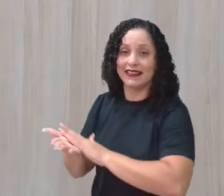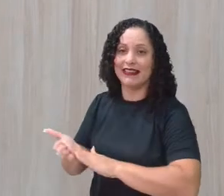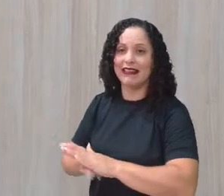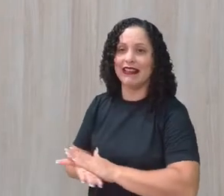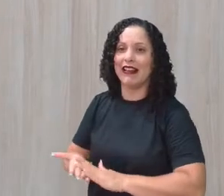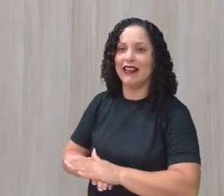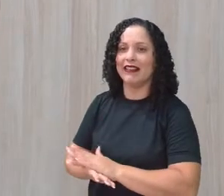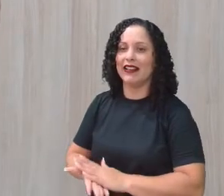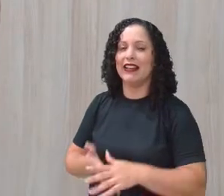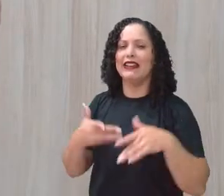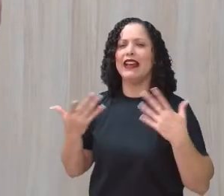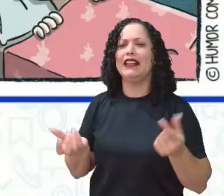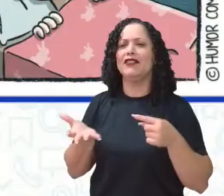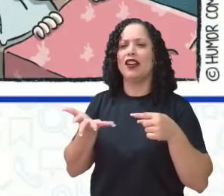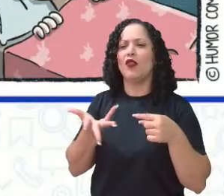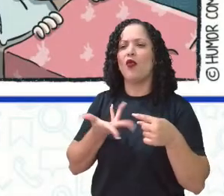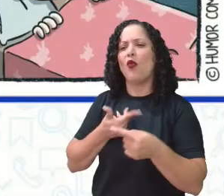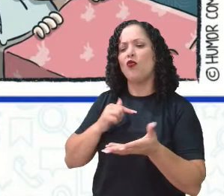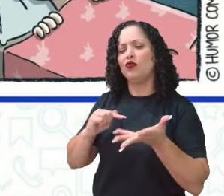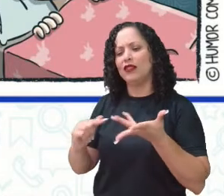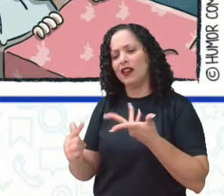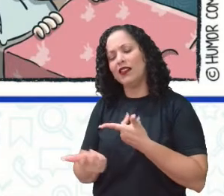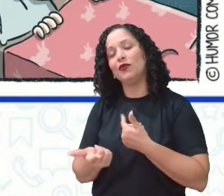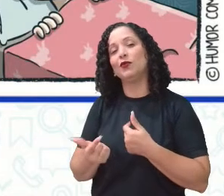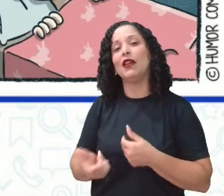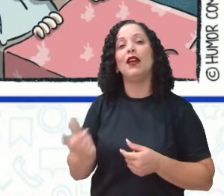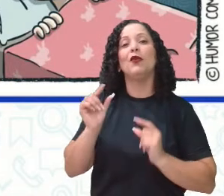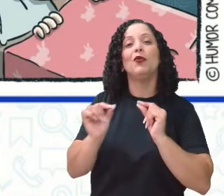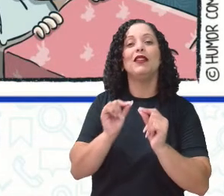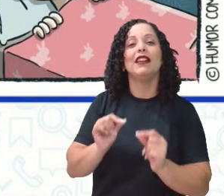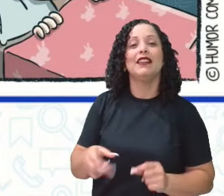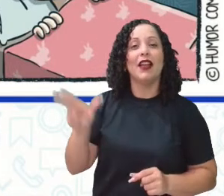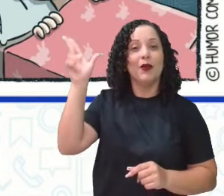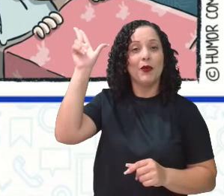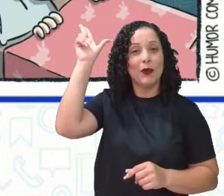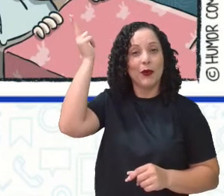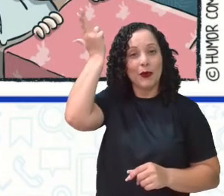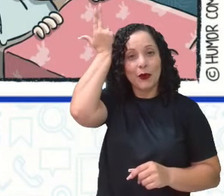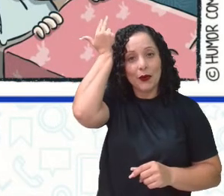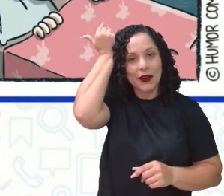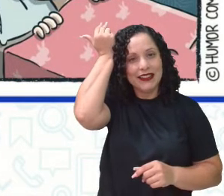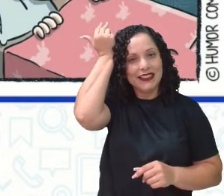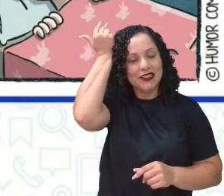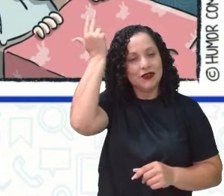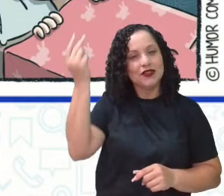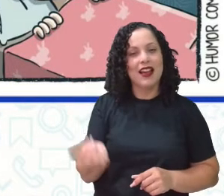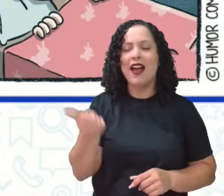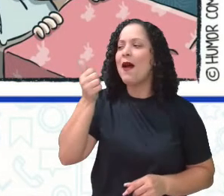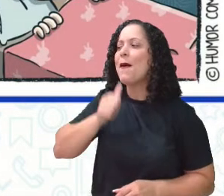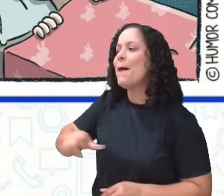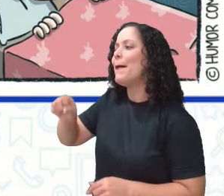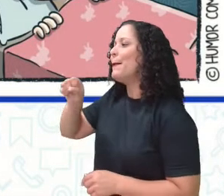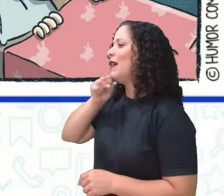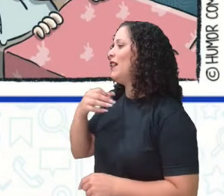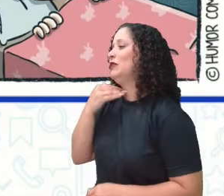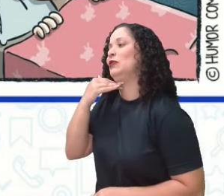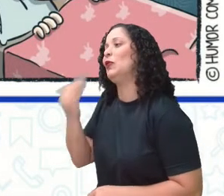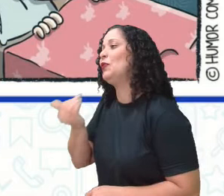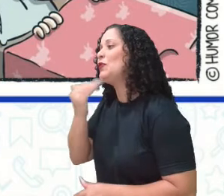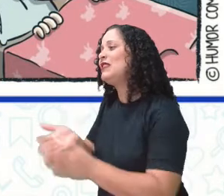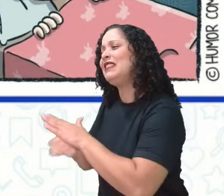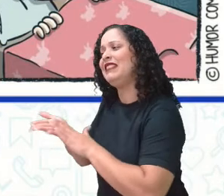fica contando lá os coelhinhos. Mãe, não está funcionando. E